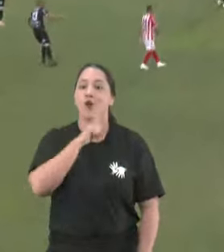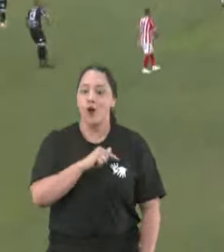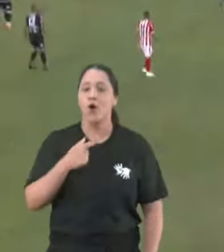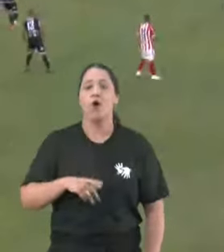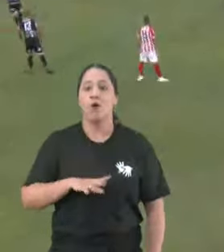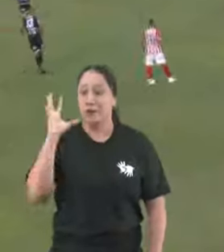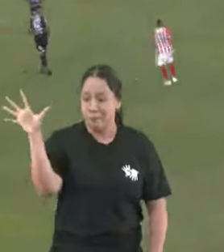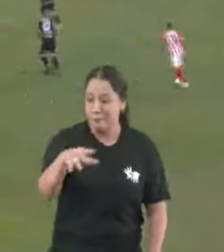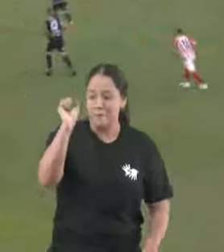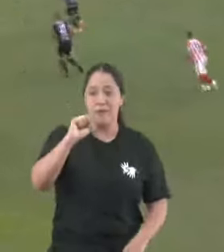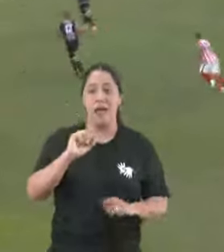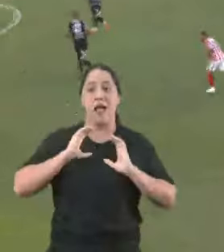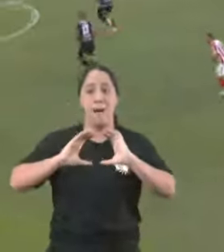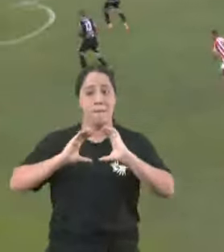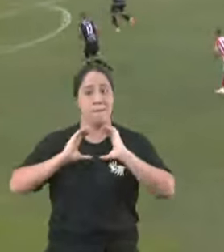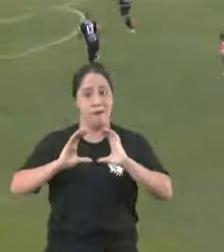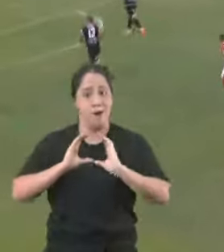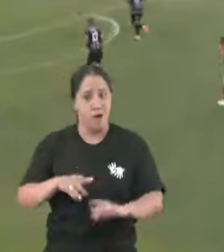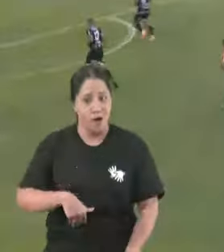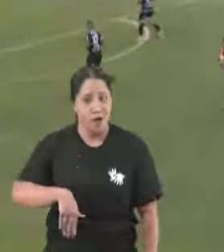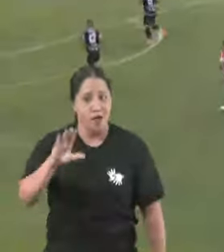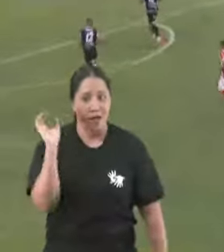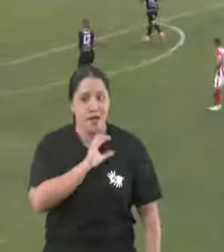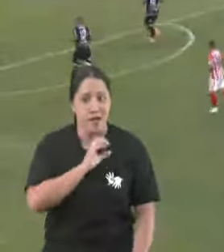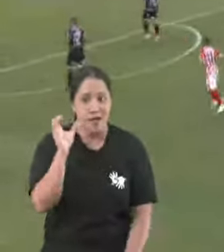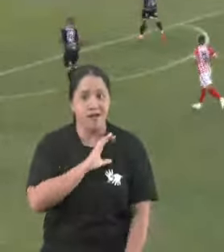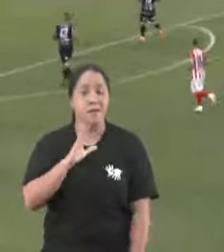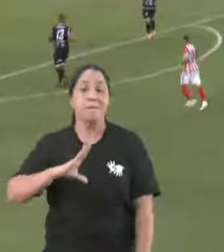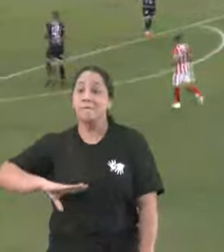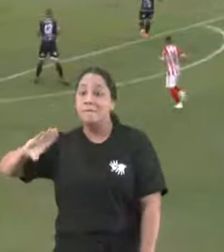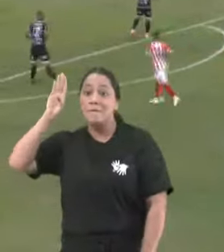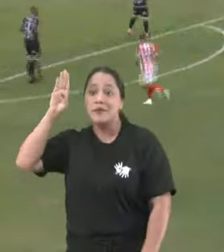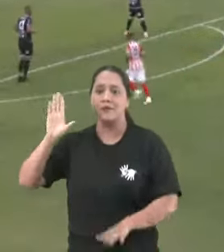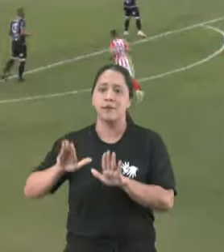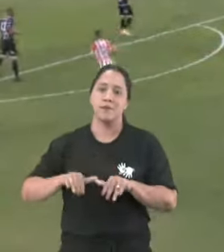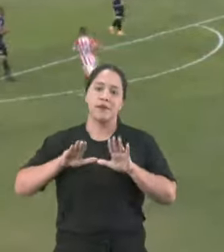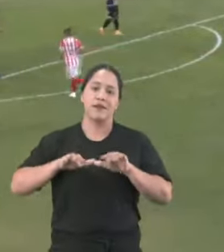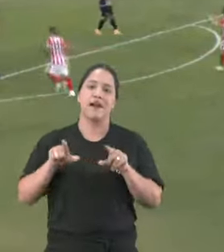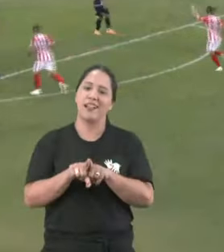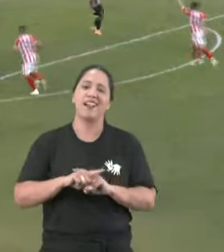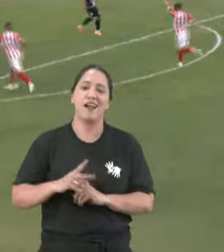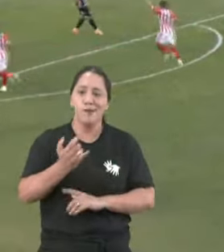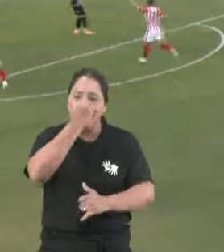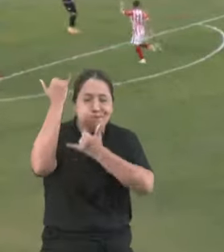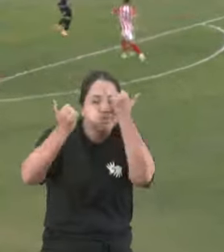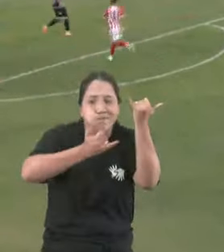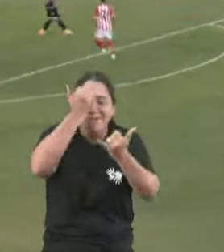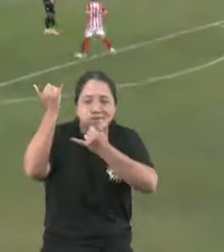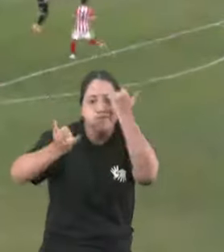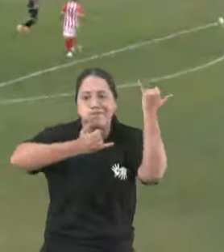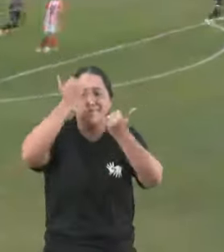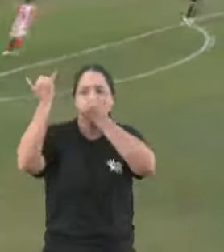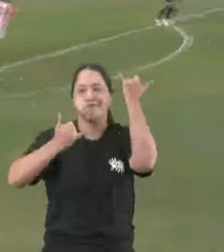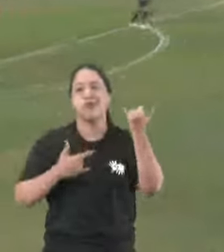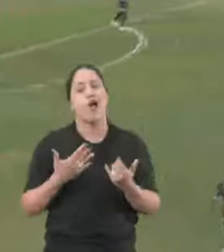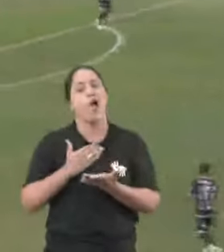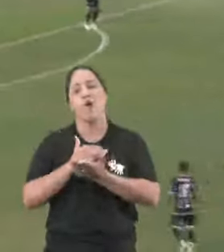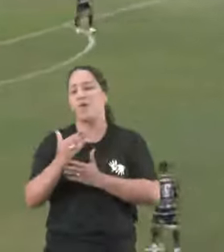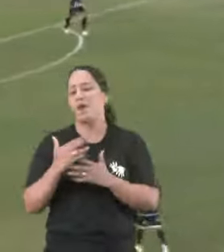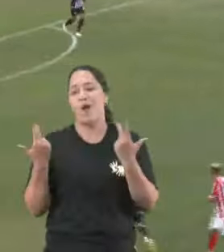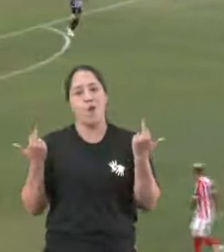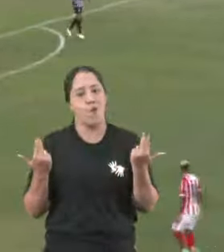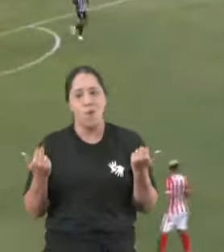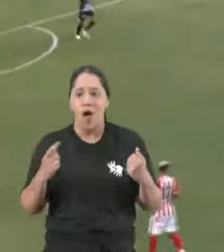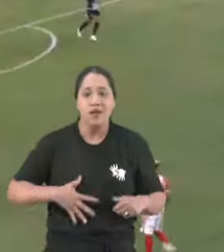essa bola com mais efetividade. E principalmente com o Asa também errando muitos passes. O jogo começa muito igual, disputa